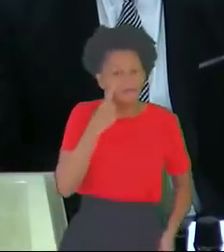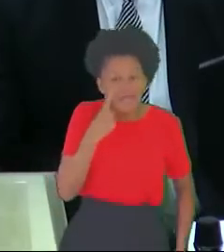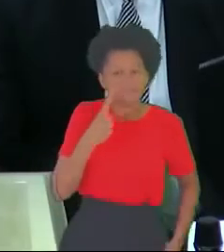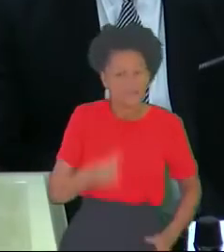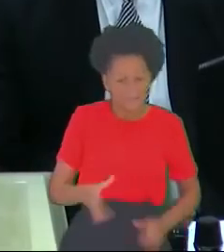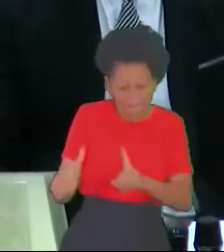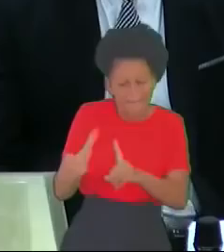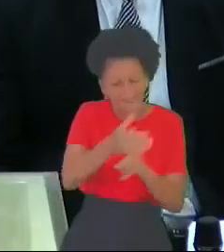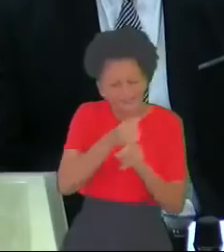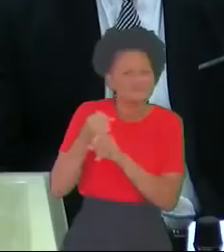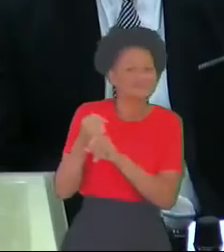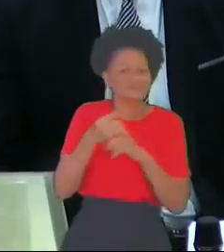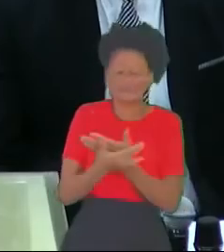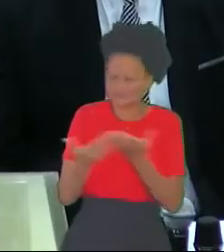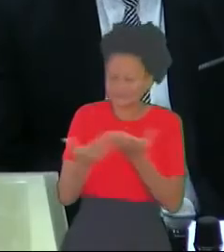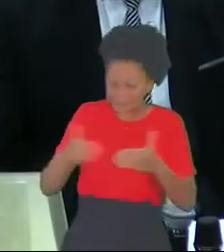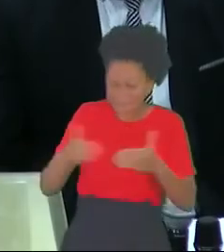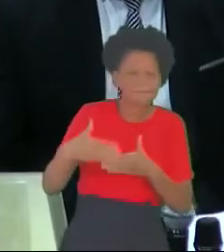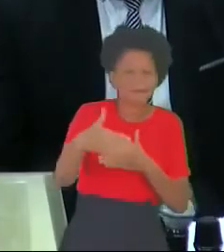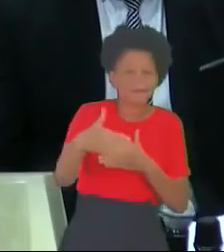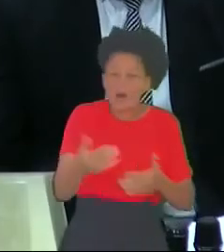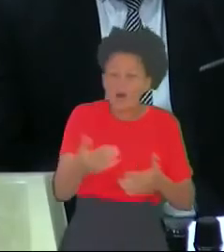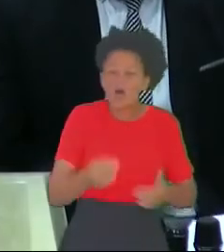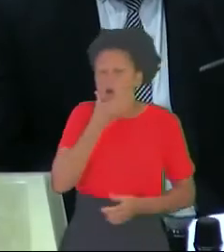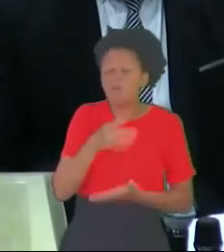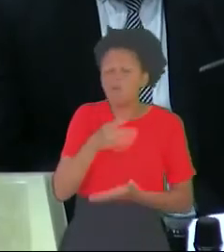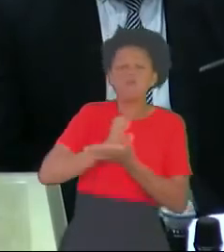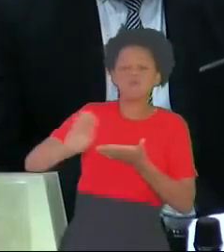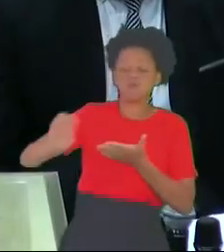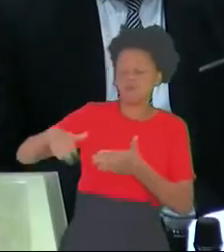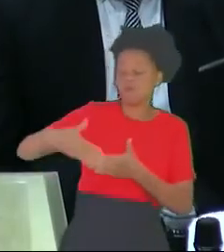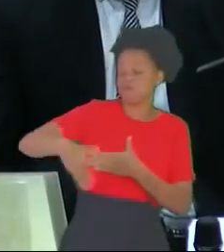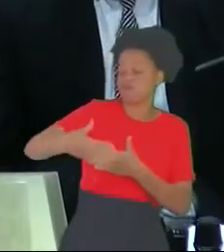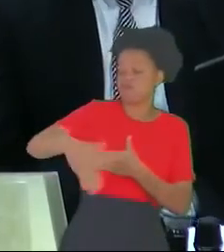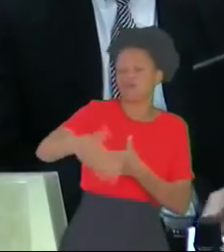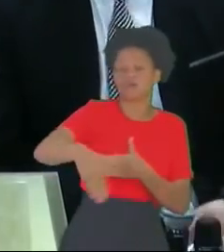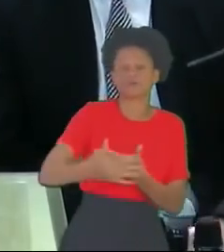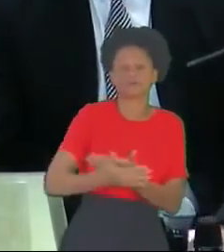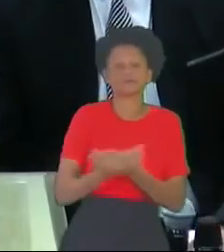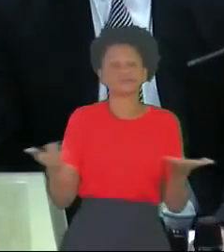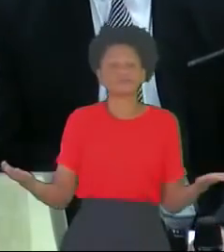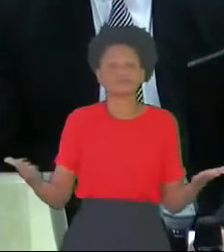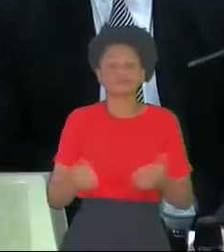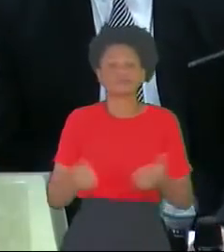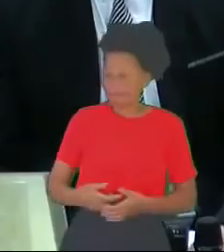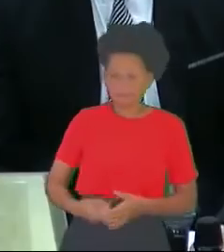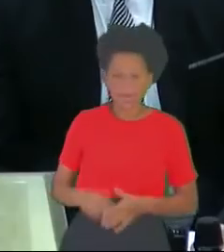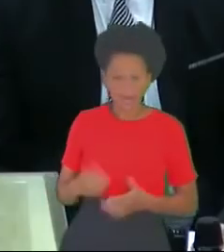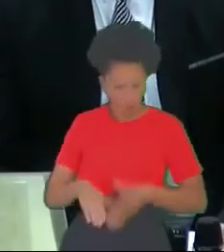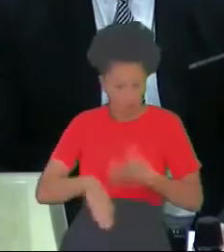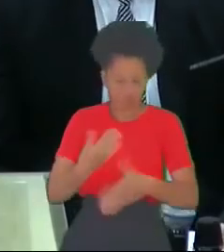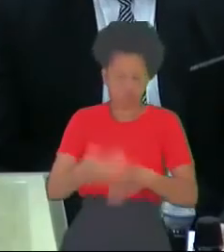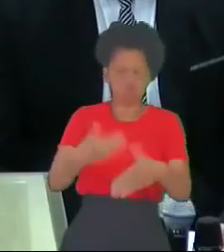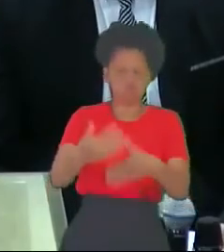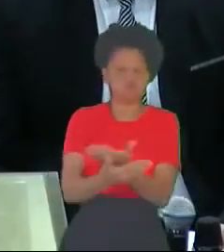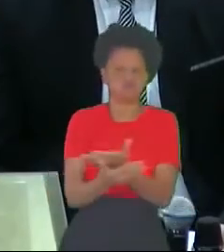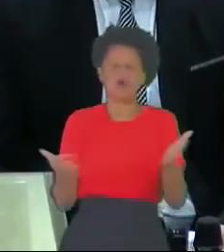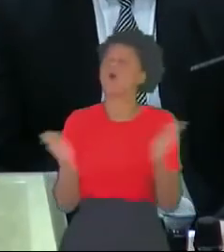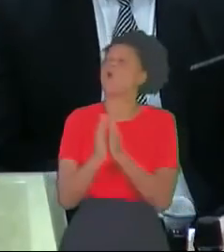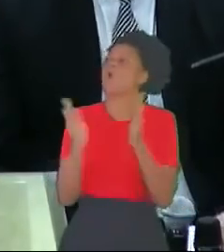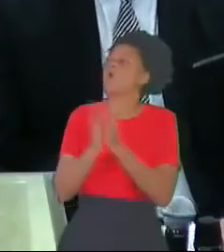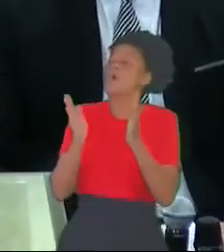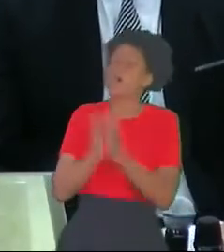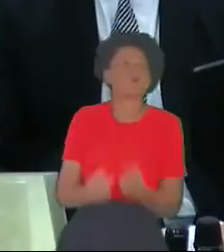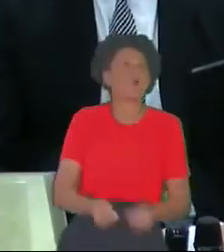mistério. Irmão, dali para frente era para Elias o quê? Dali para frente era para Elias virar um trator. Era ou não era, irmãos amados? Orou, caiu